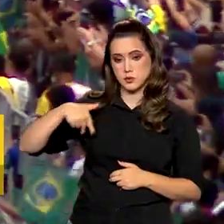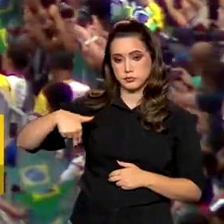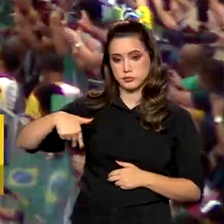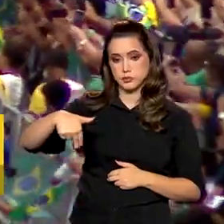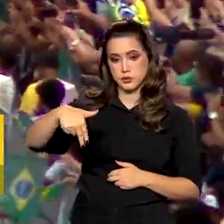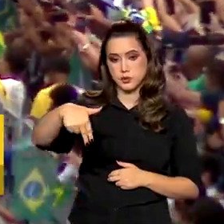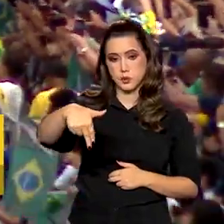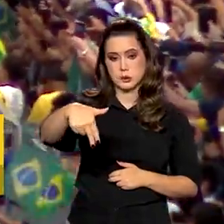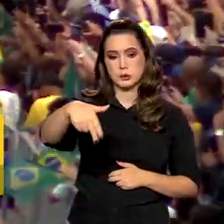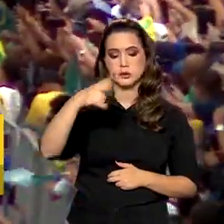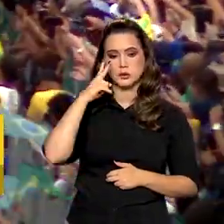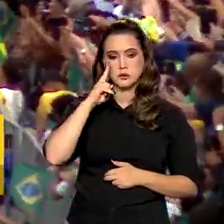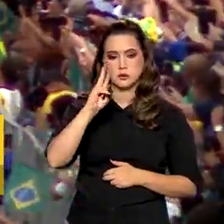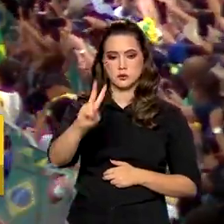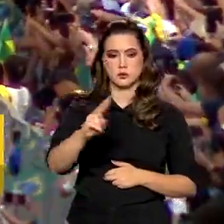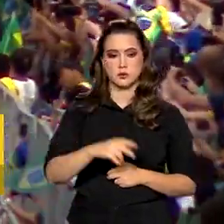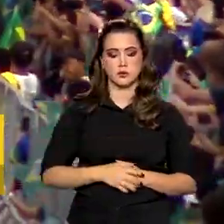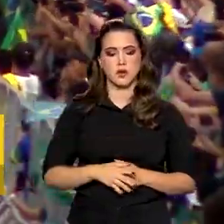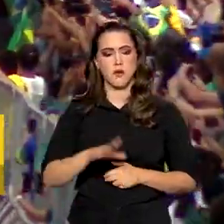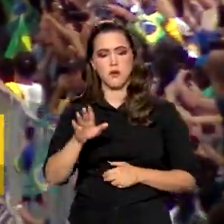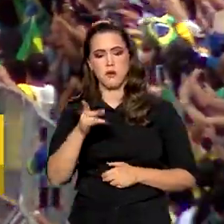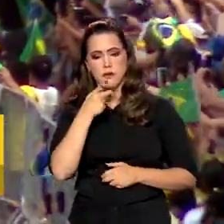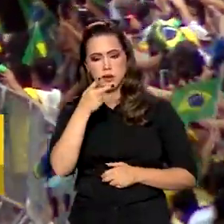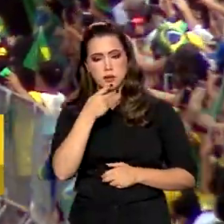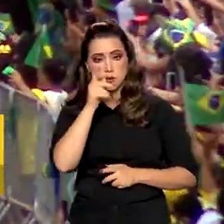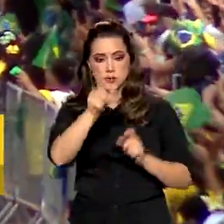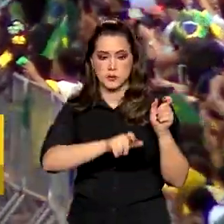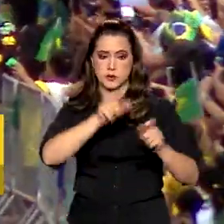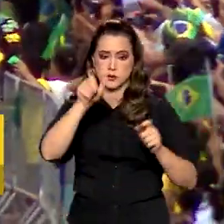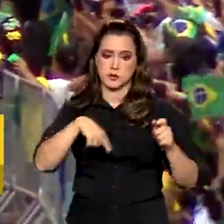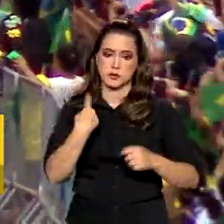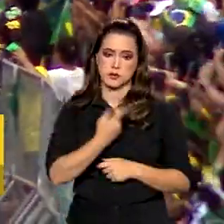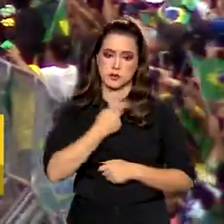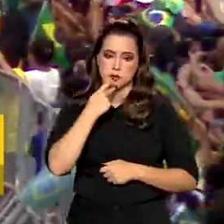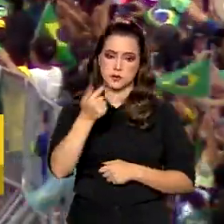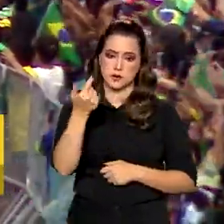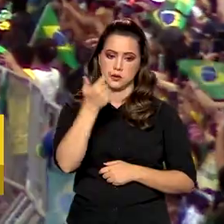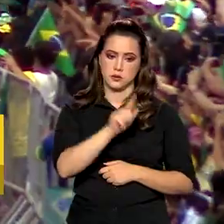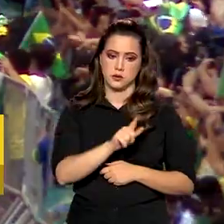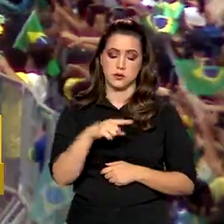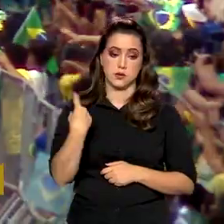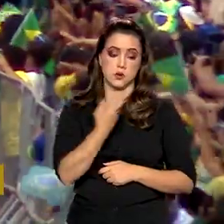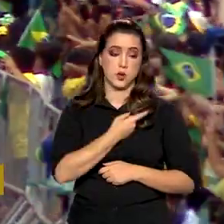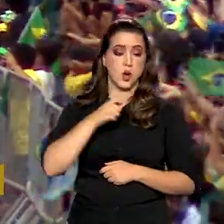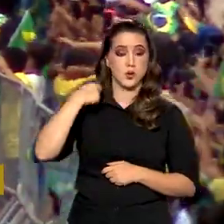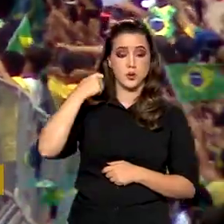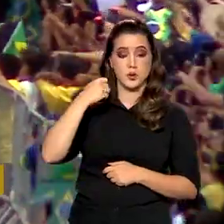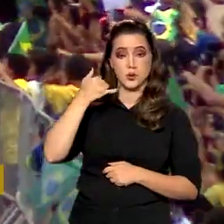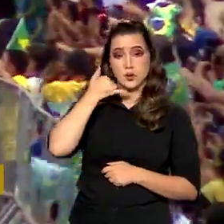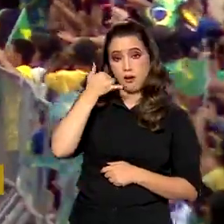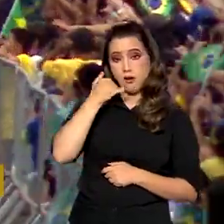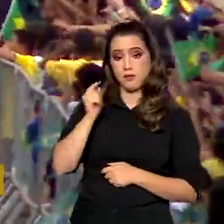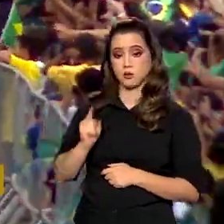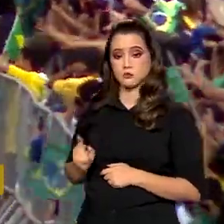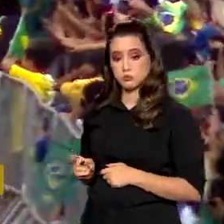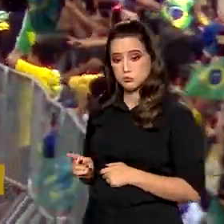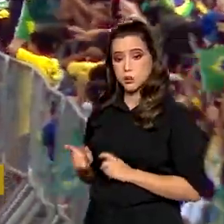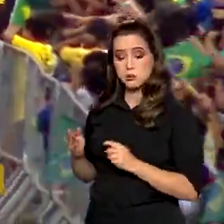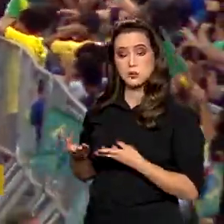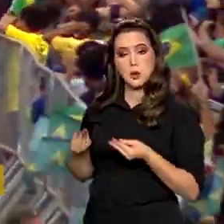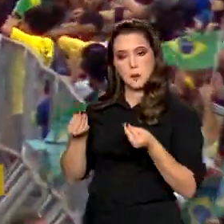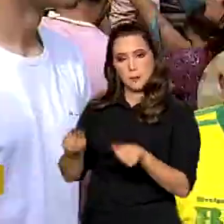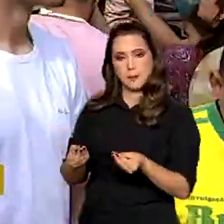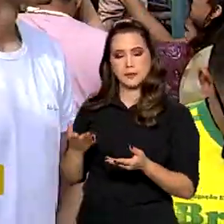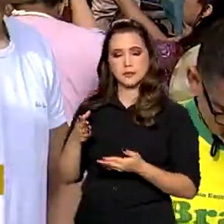formado, portanto segue falando ali com as pessoas e a gente reforça aqui o nosso telefone, né, Renato, para que as pessoas participem,